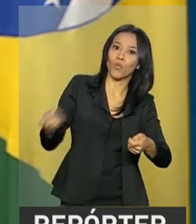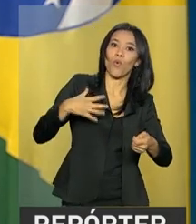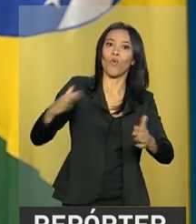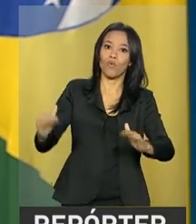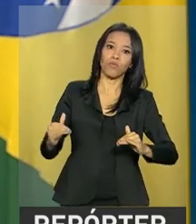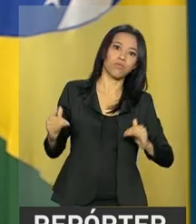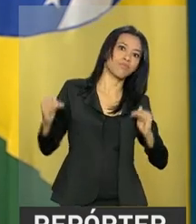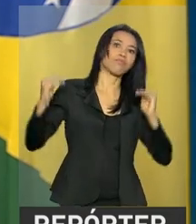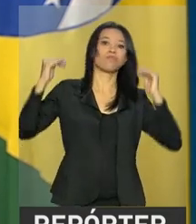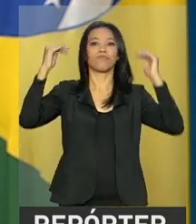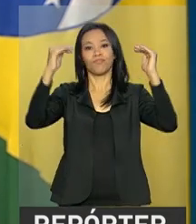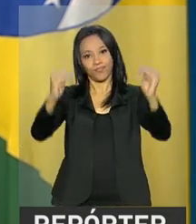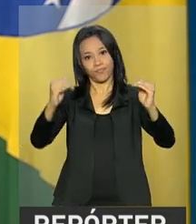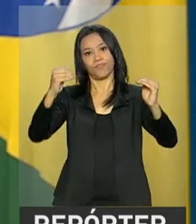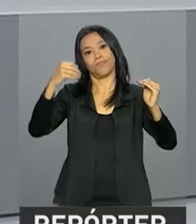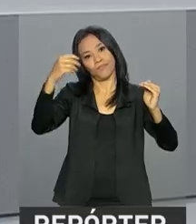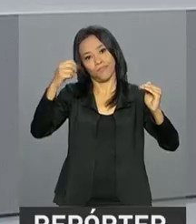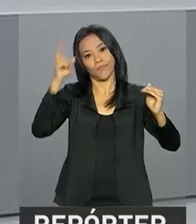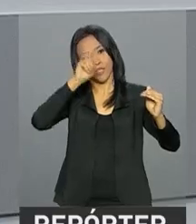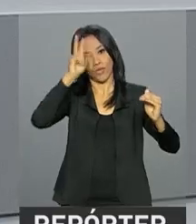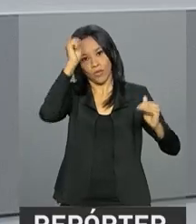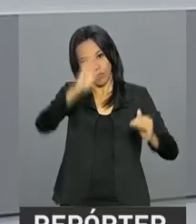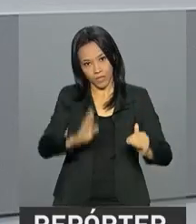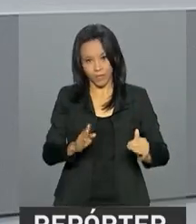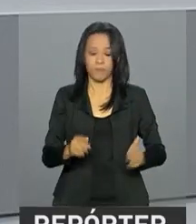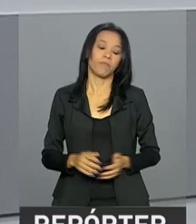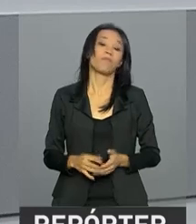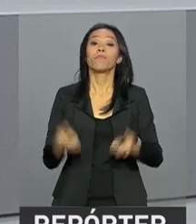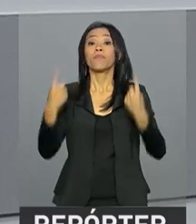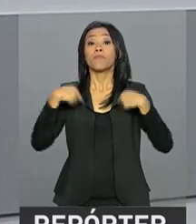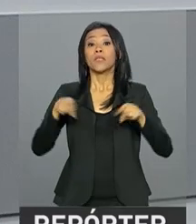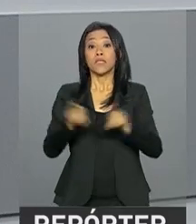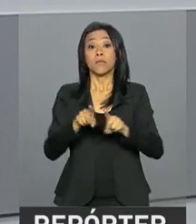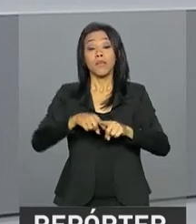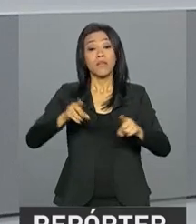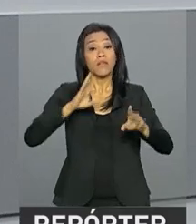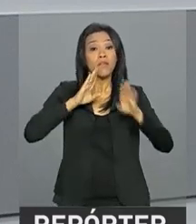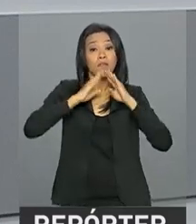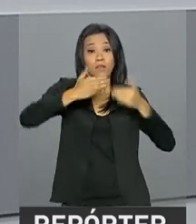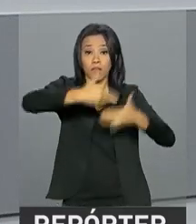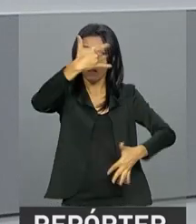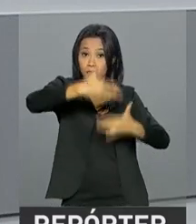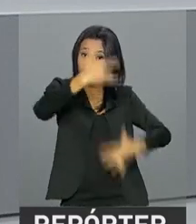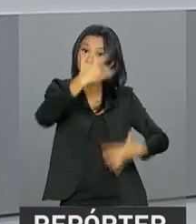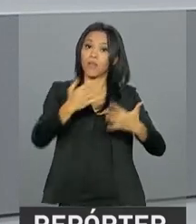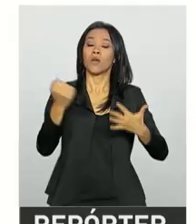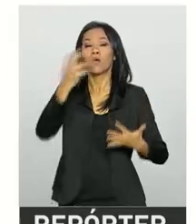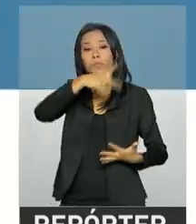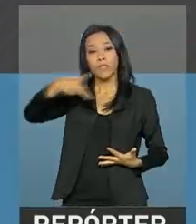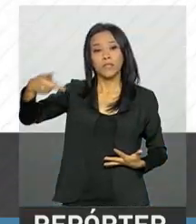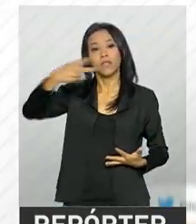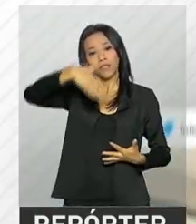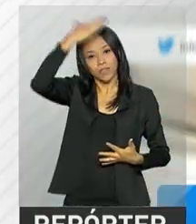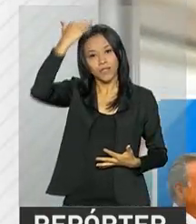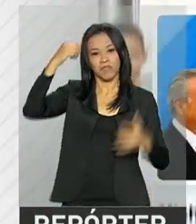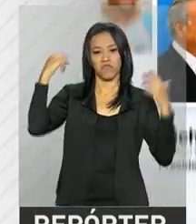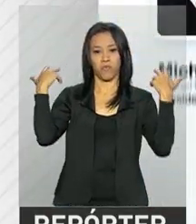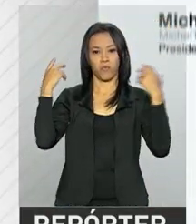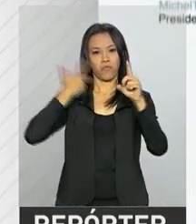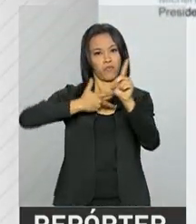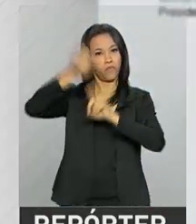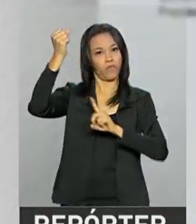história brasileira e pelas redes sociais o presidente michel temer destacou mais uma vitória do brasil